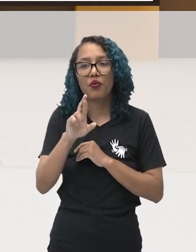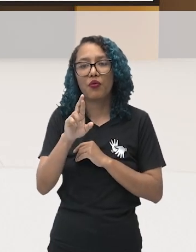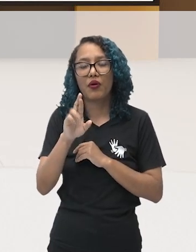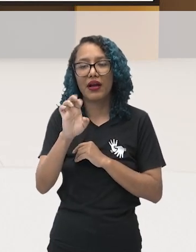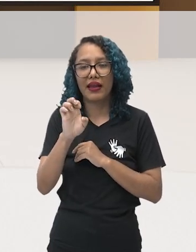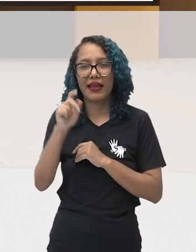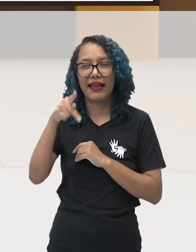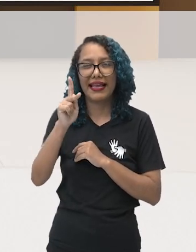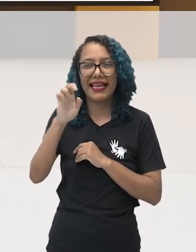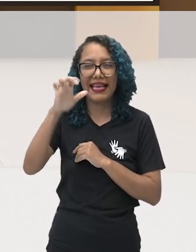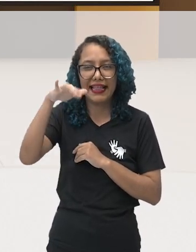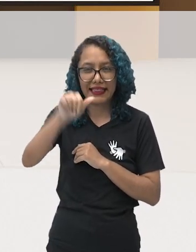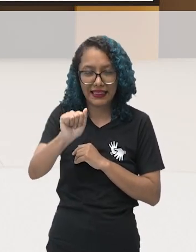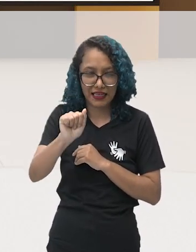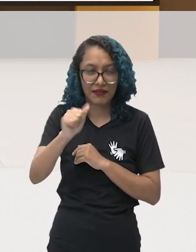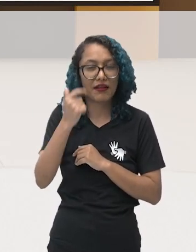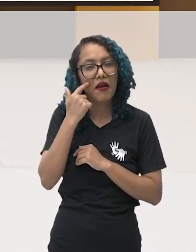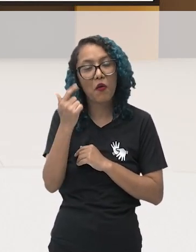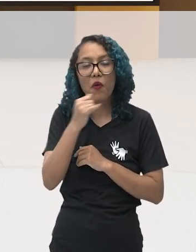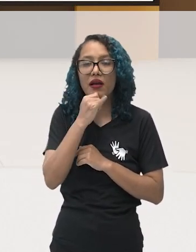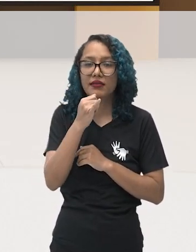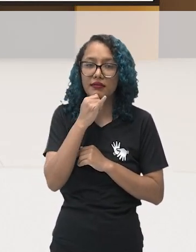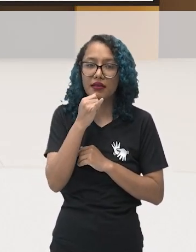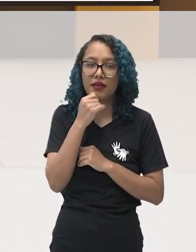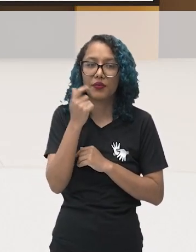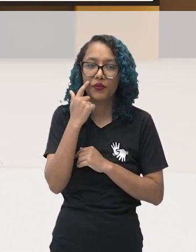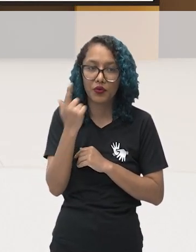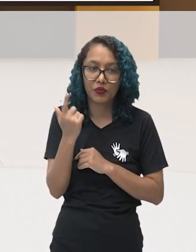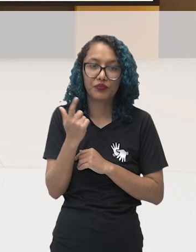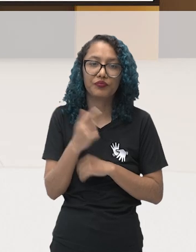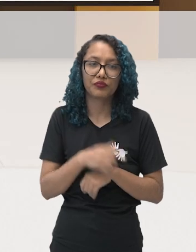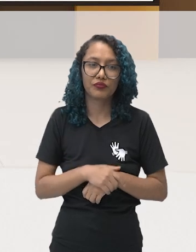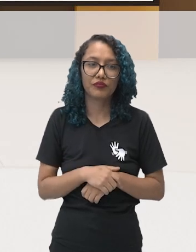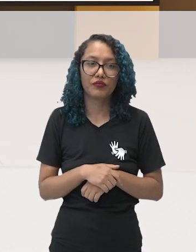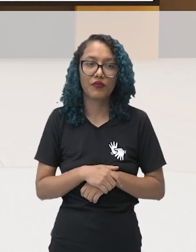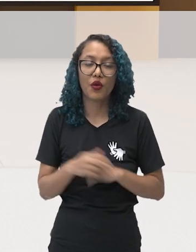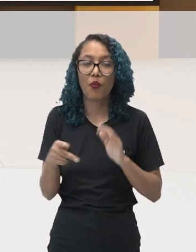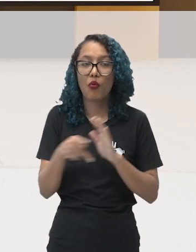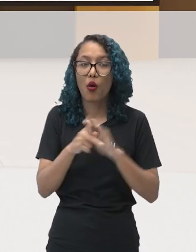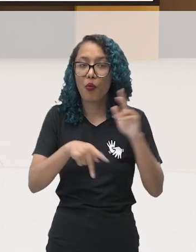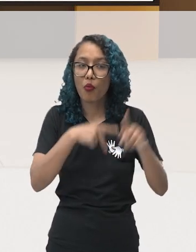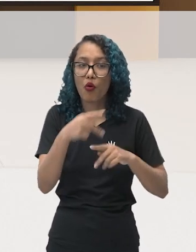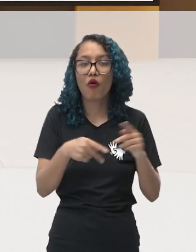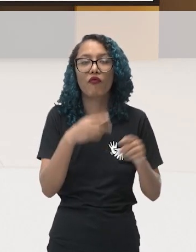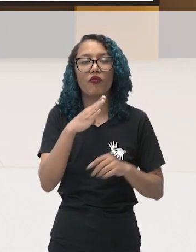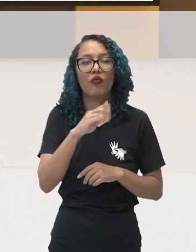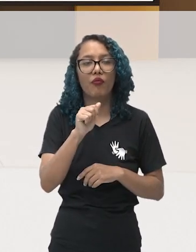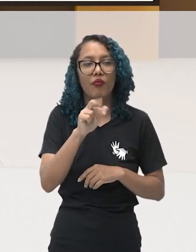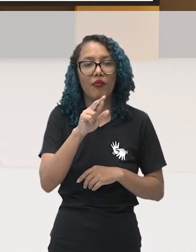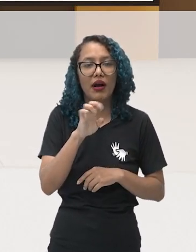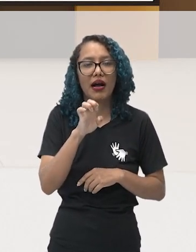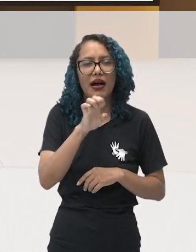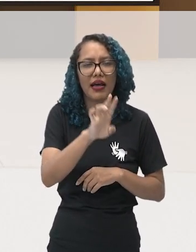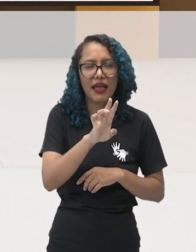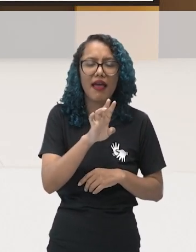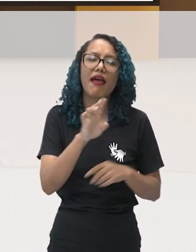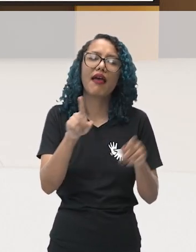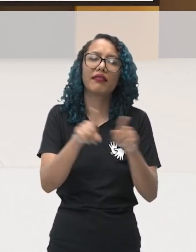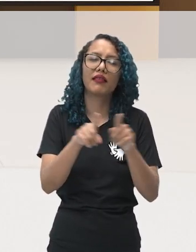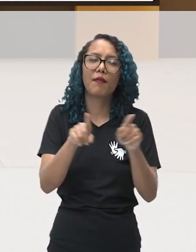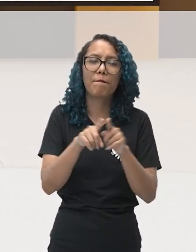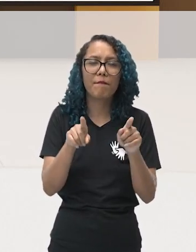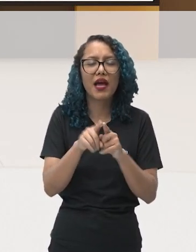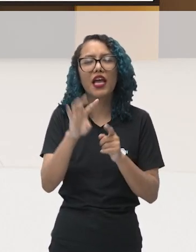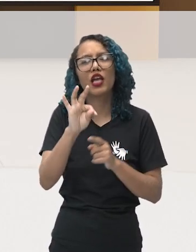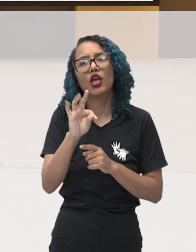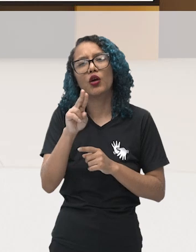esse é um dos exemplos que a gente pode trazer para vocês, né, dos povos Baré, dos povos Uerequená, do povo Tucano,